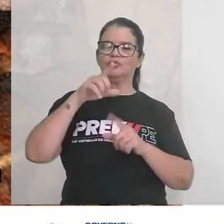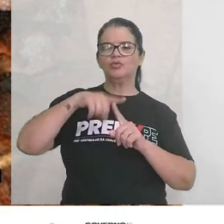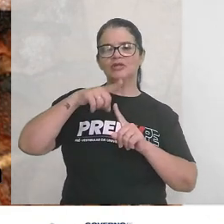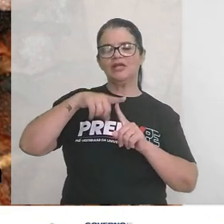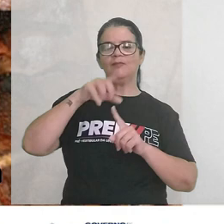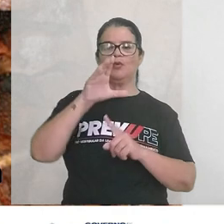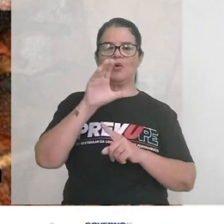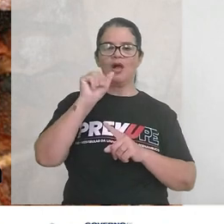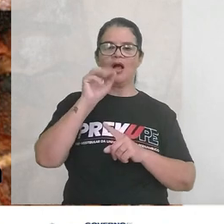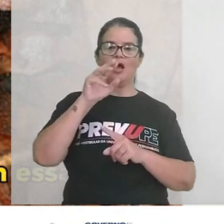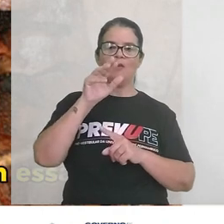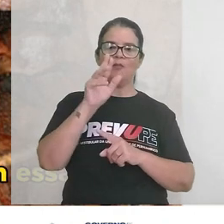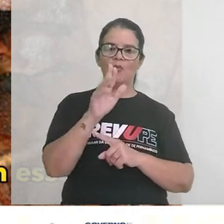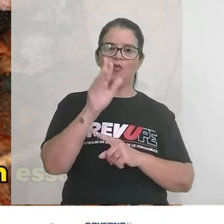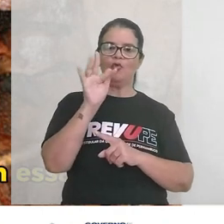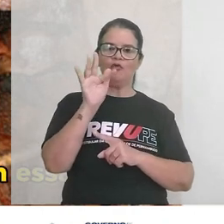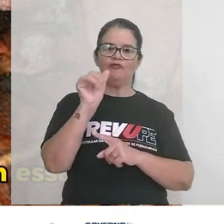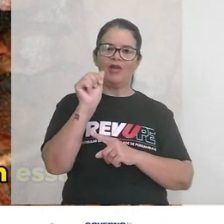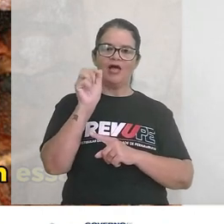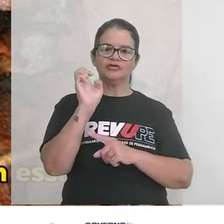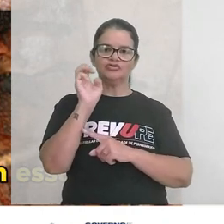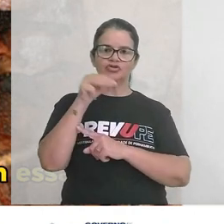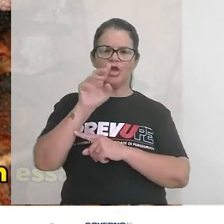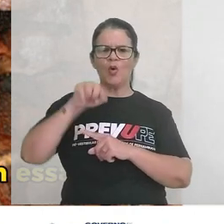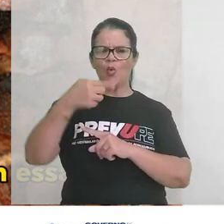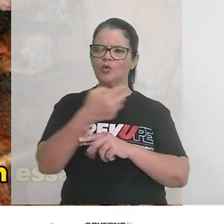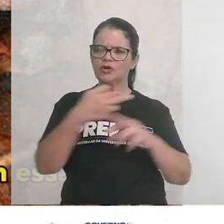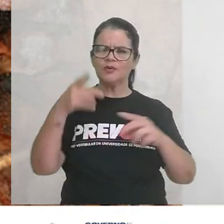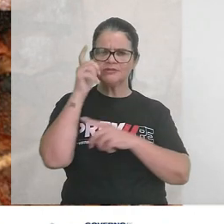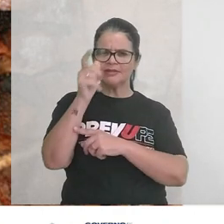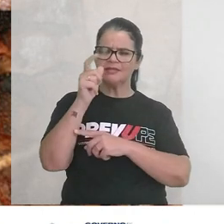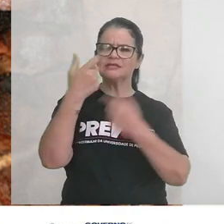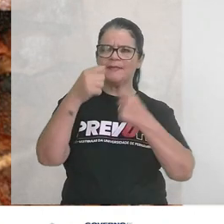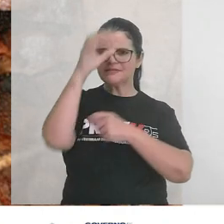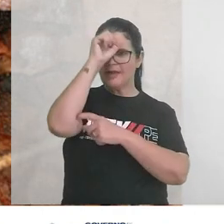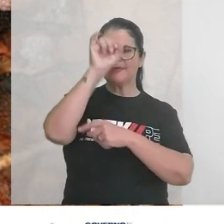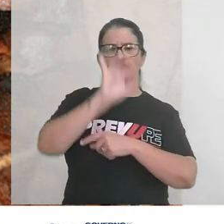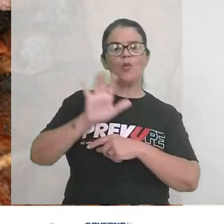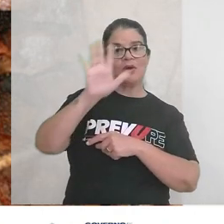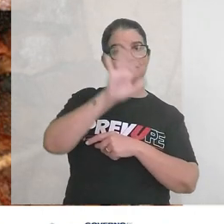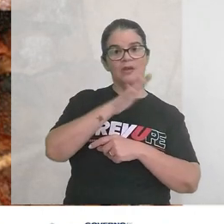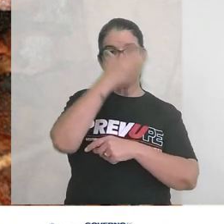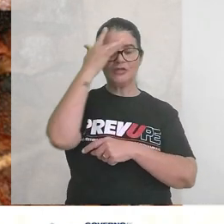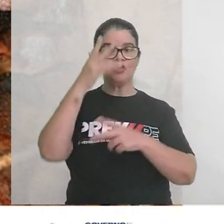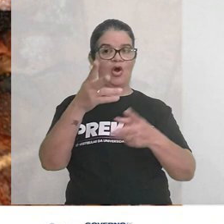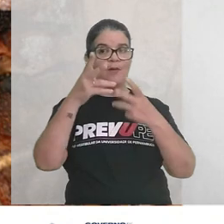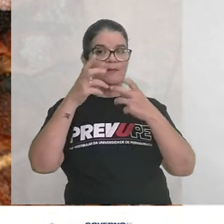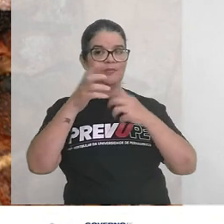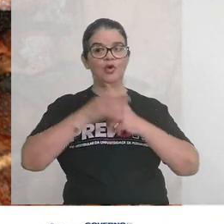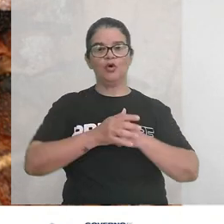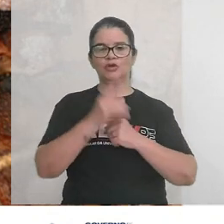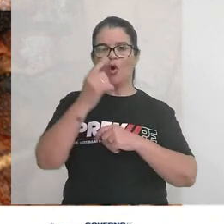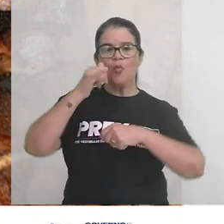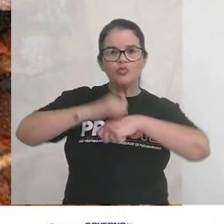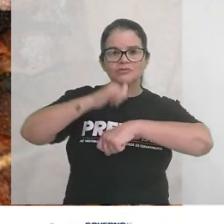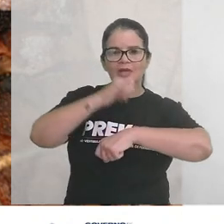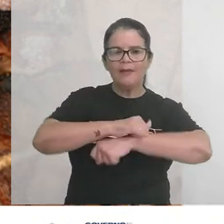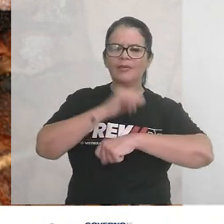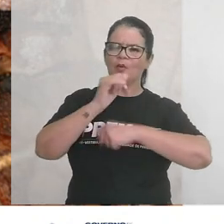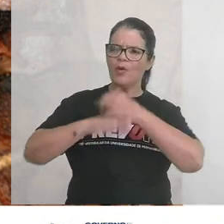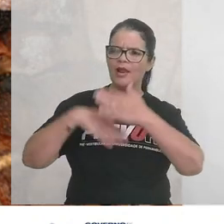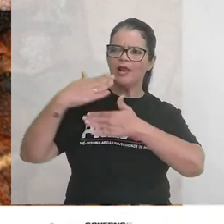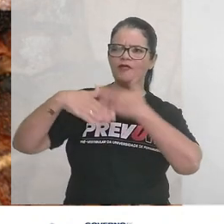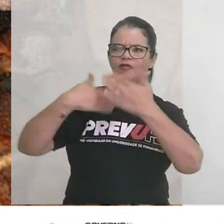tipo camuflagem outra coisa interessante que a gente precisa aprender com essa imagem pessoal é que nota um sapinho ele